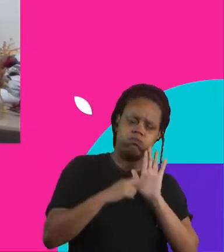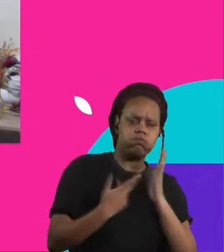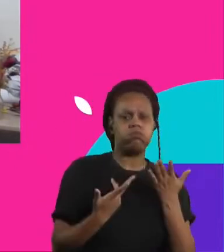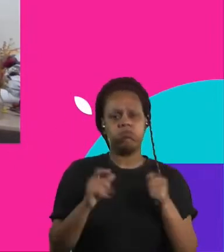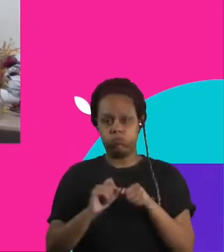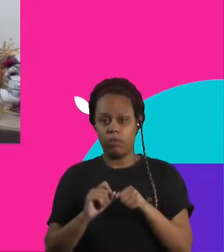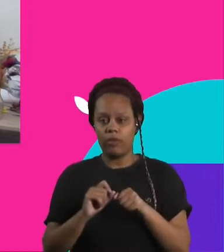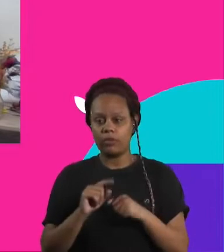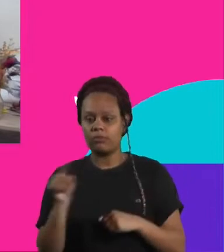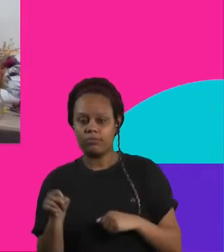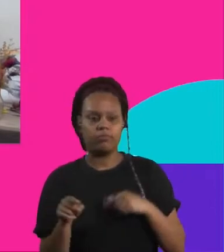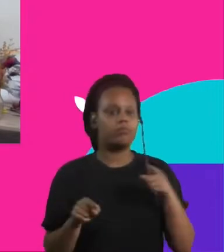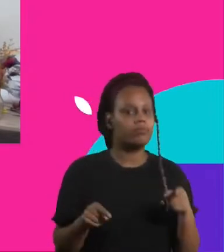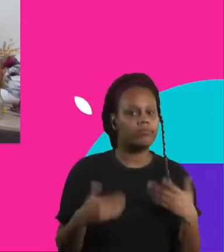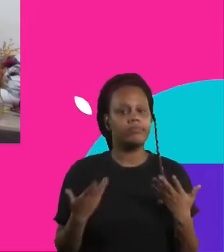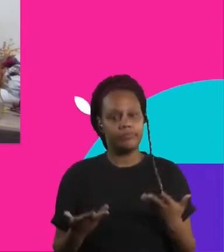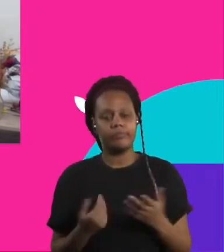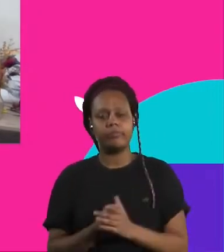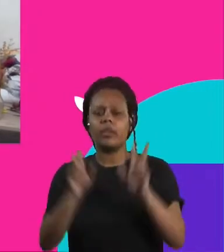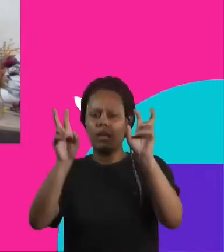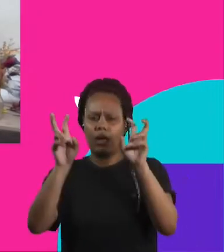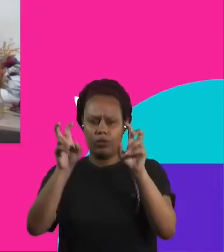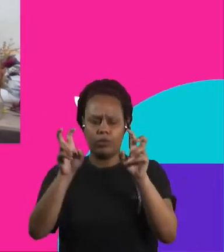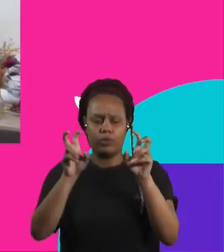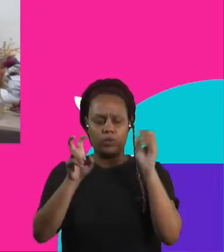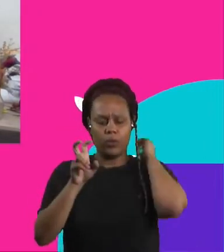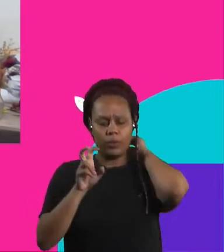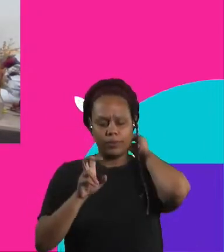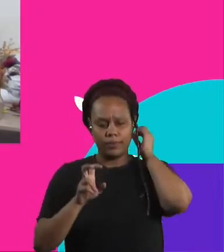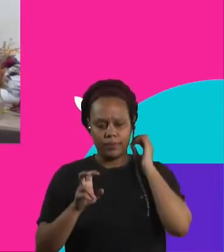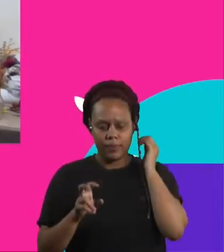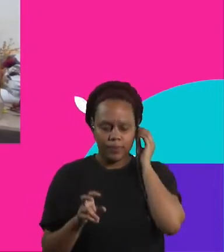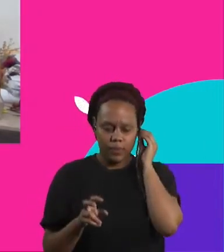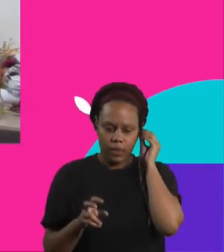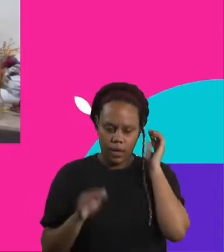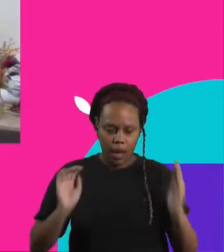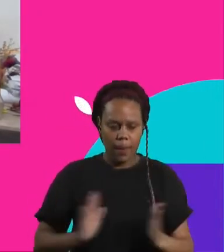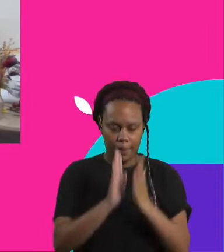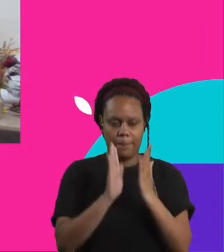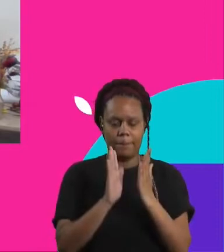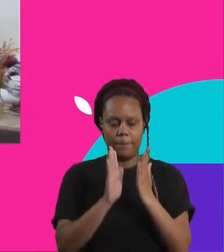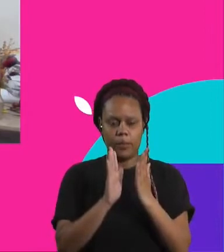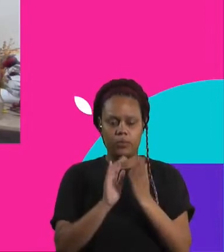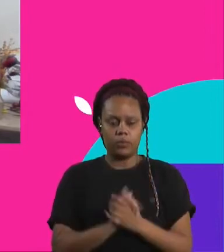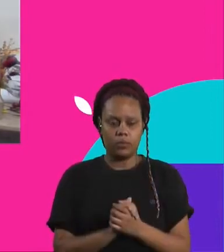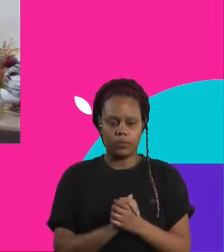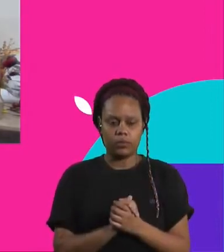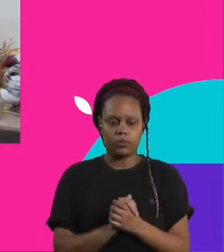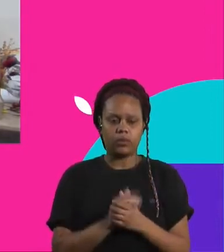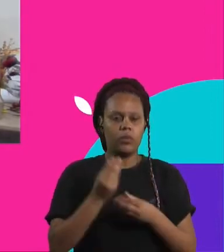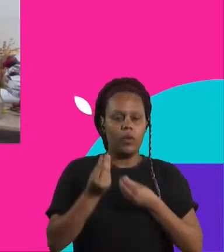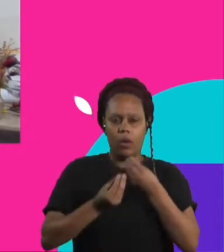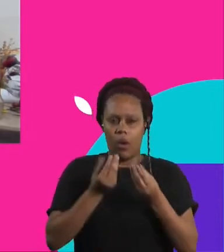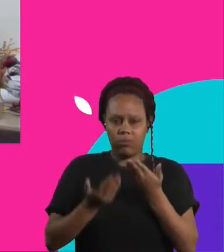Então, isso no tema da mensuração de impacto, né? Existe para quem quer, para quem está diante da situação de mensurar o impacto